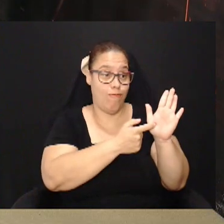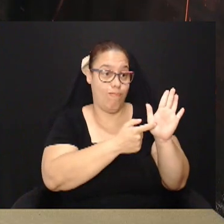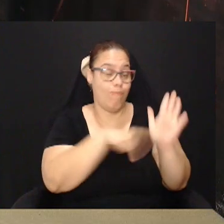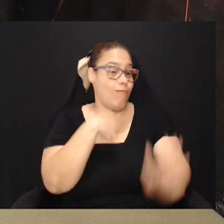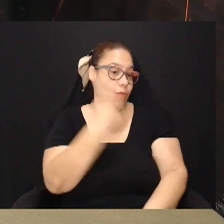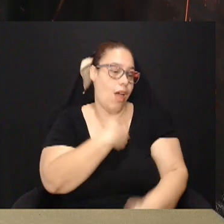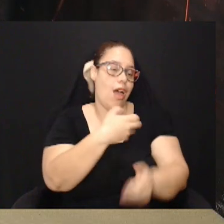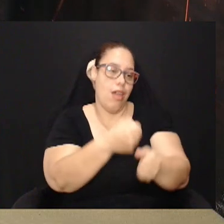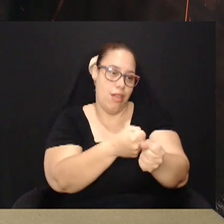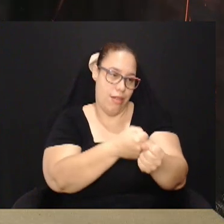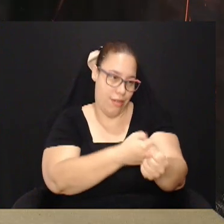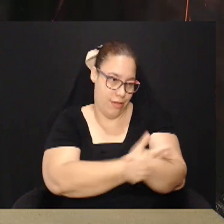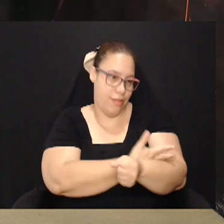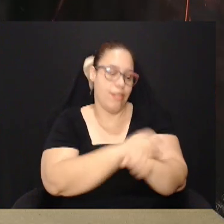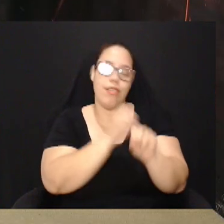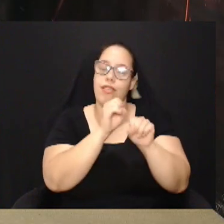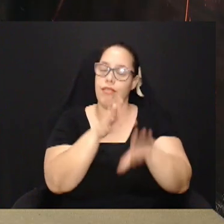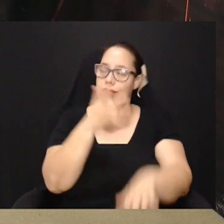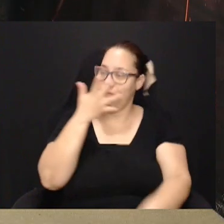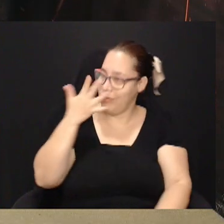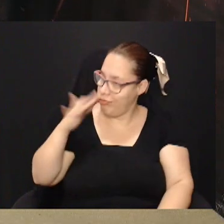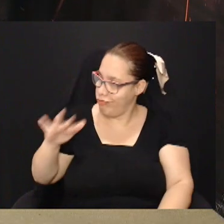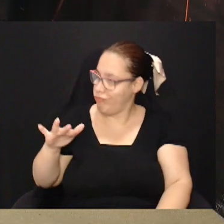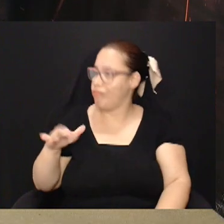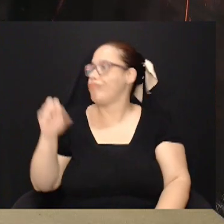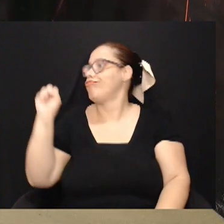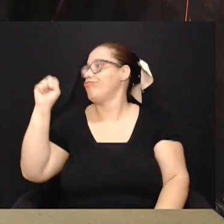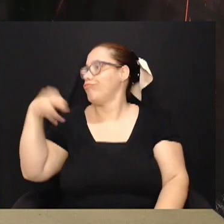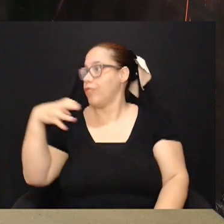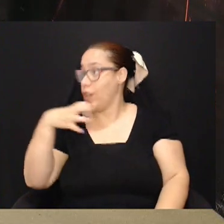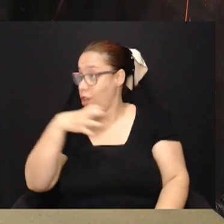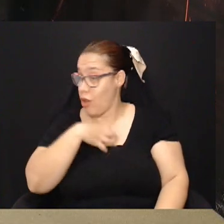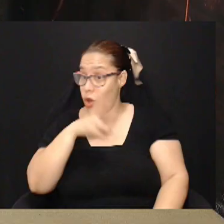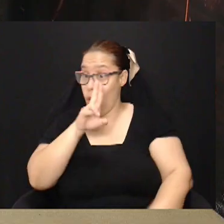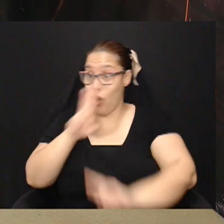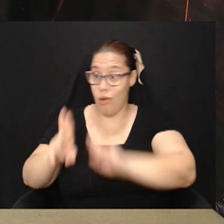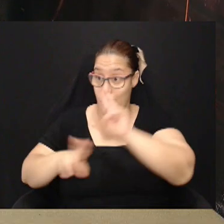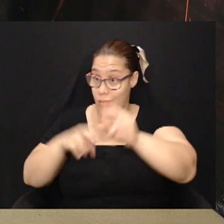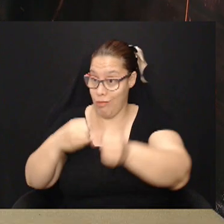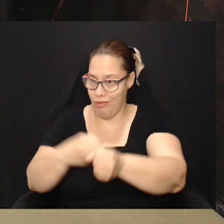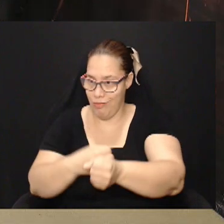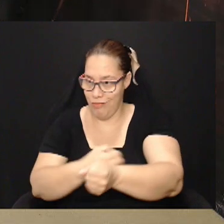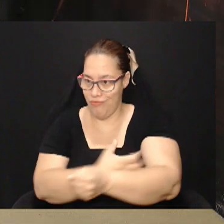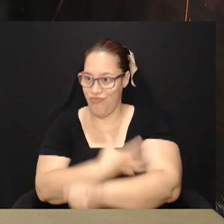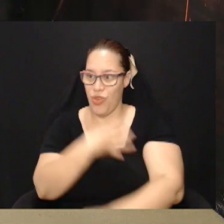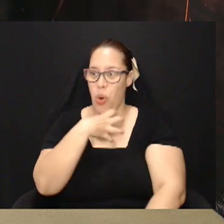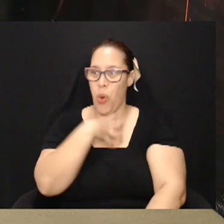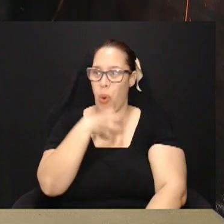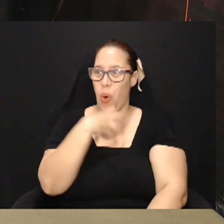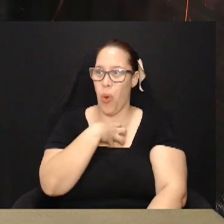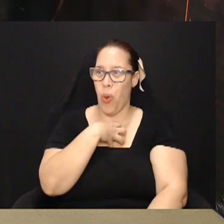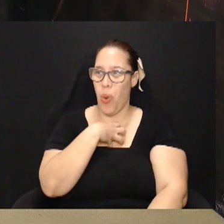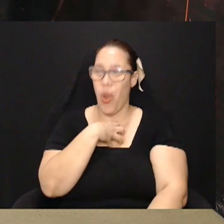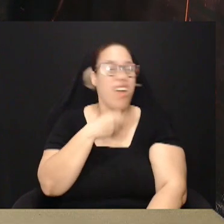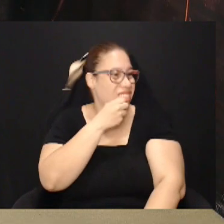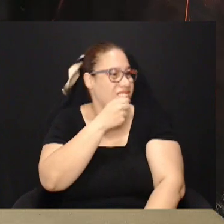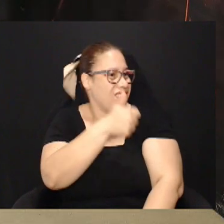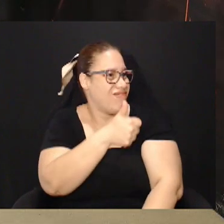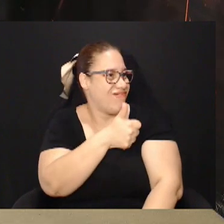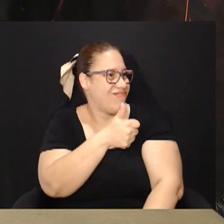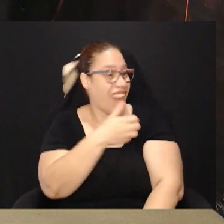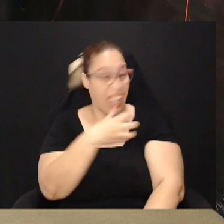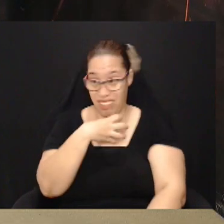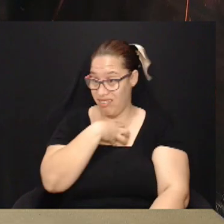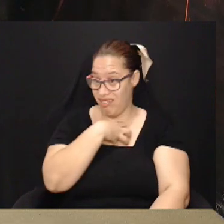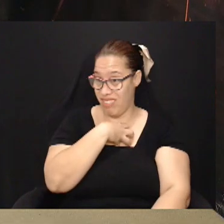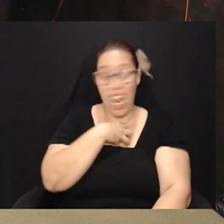ensinar a criança a nomear os sentimentos. E tá tudo bem sentir, né? Exato. É humano,